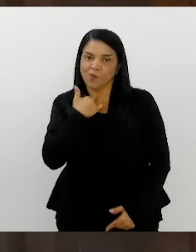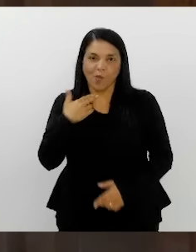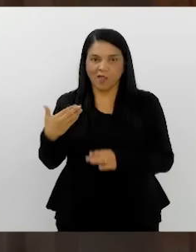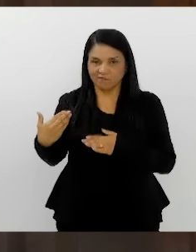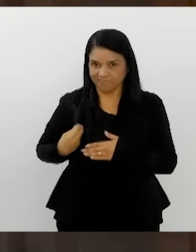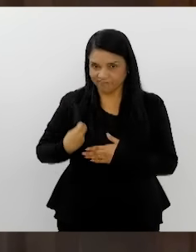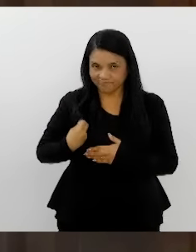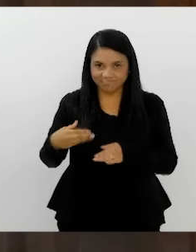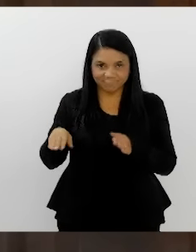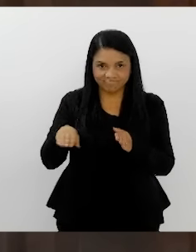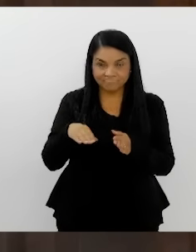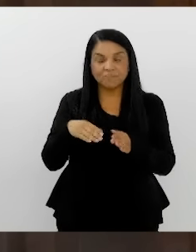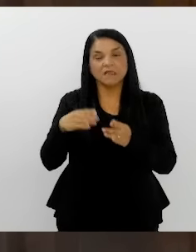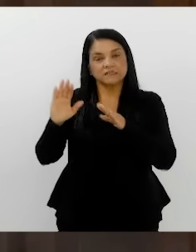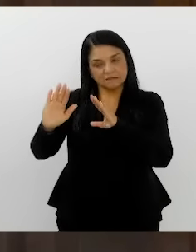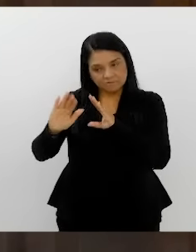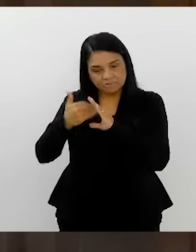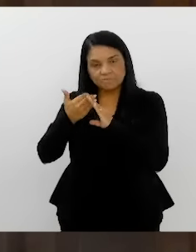mensagem